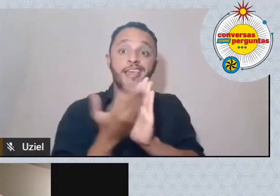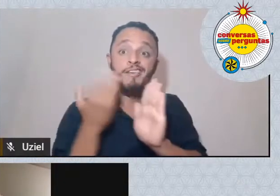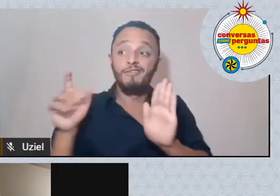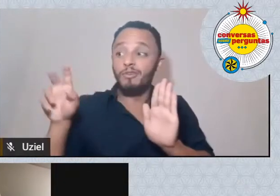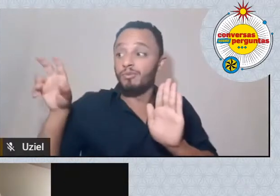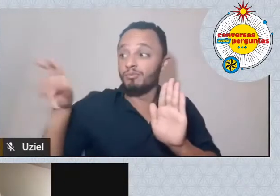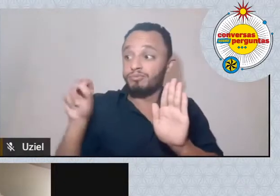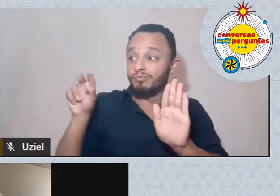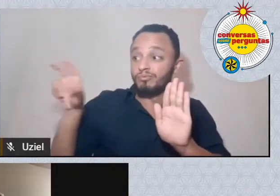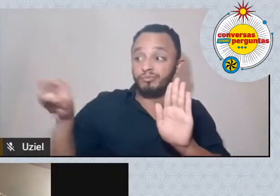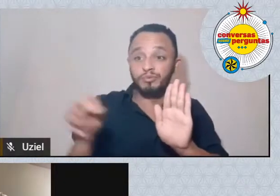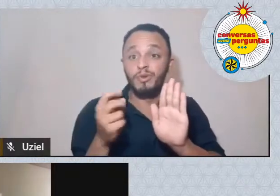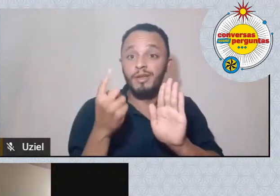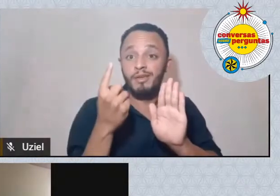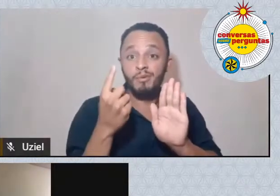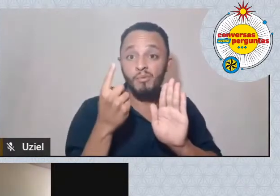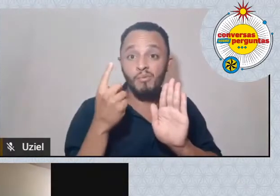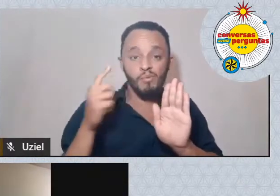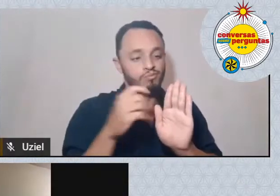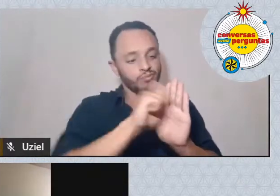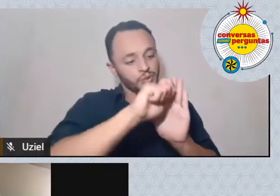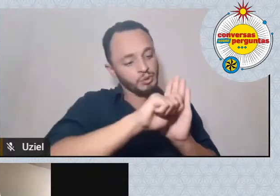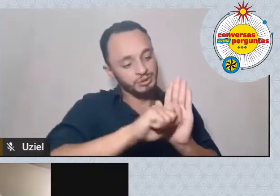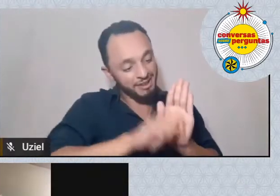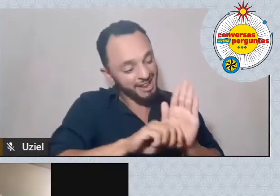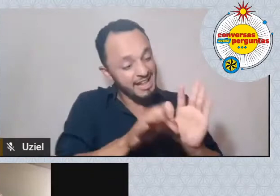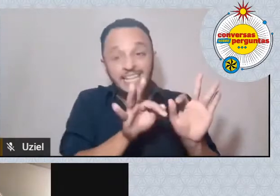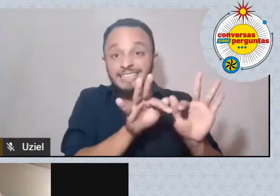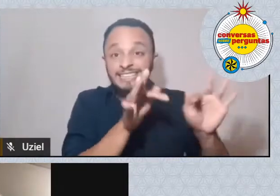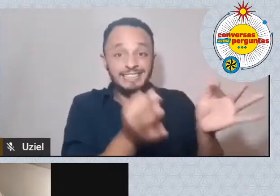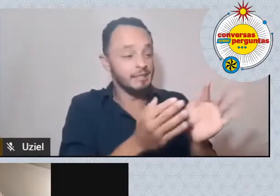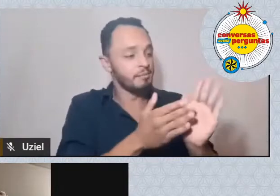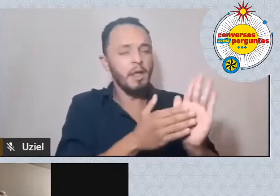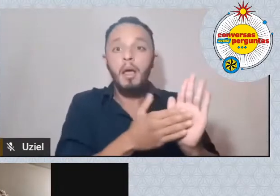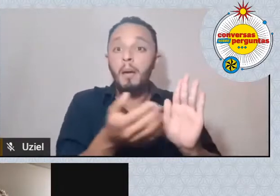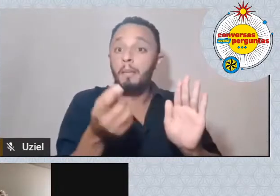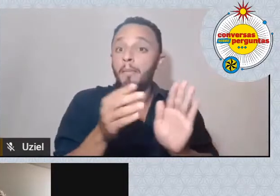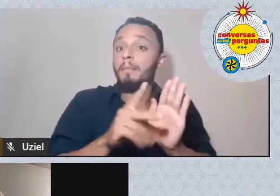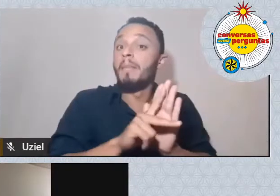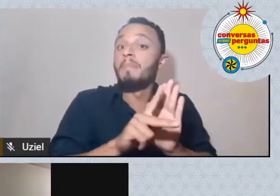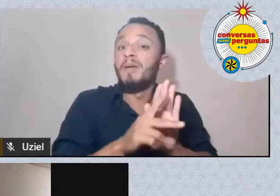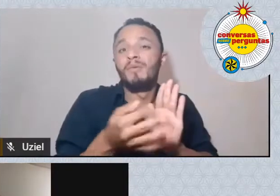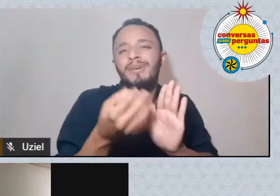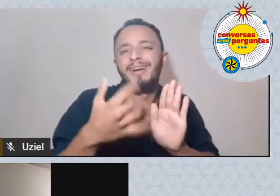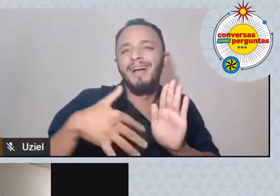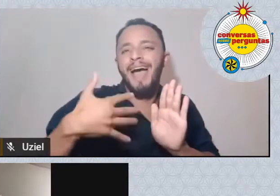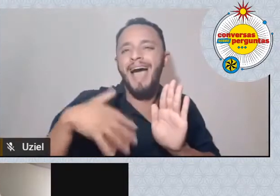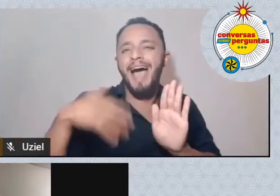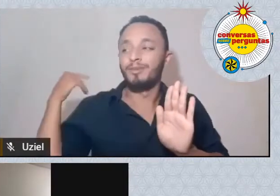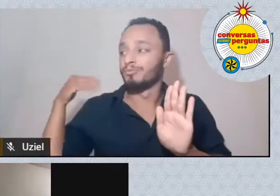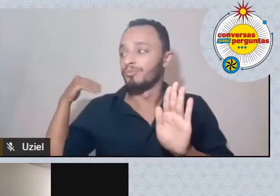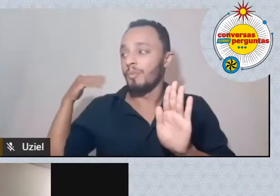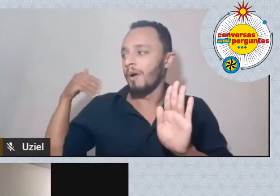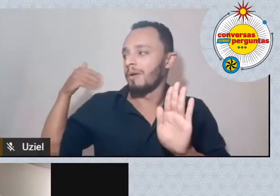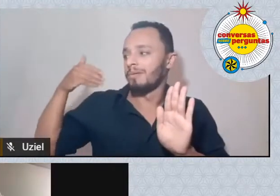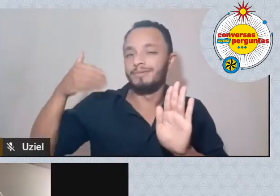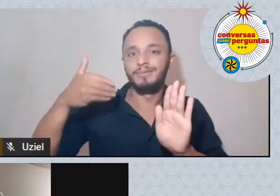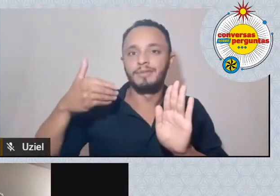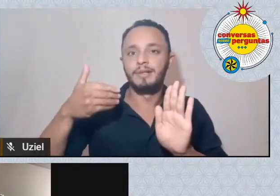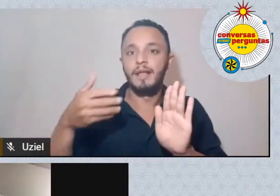entrelinhas. Exatamente, da palavra entrelinhas. E isso foi criando, então, um problema para